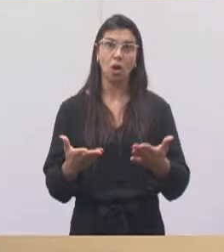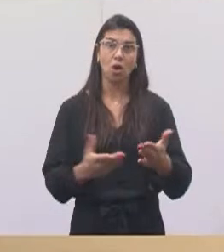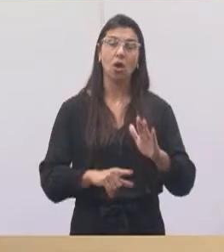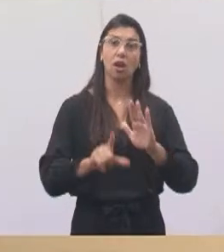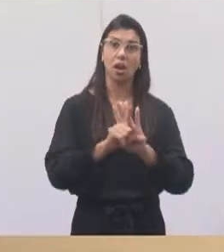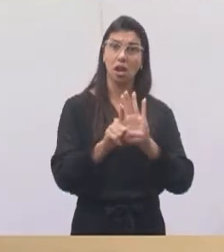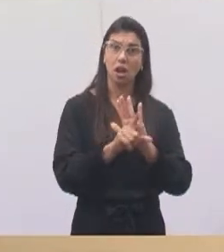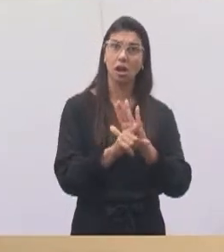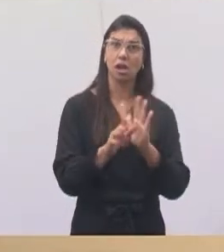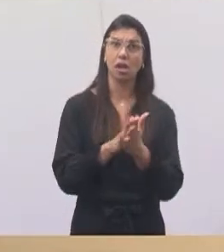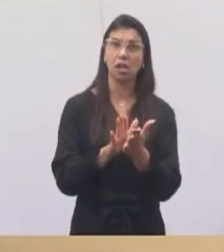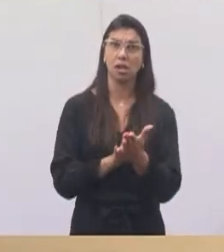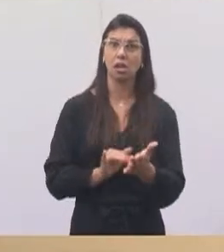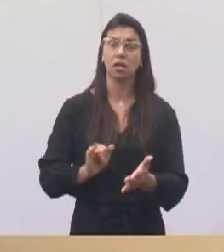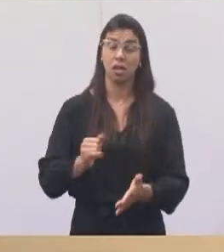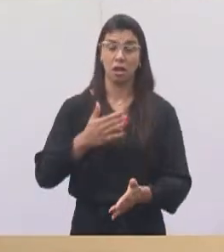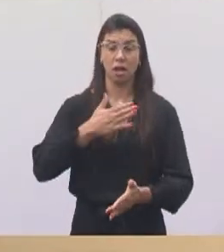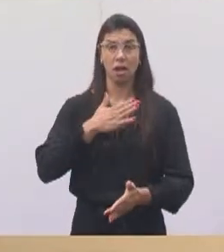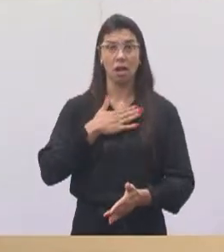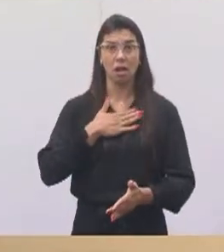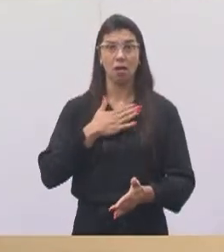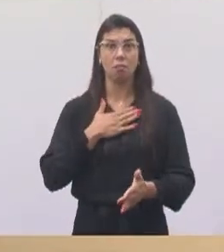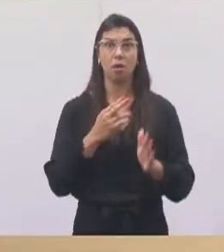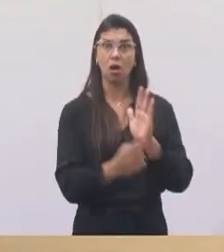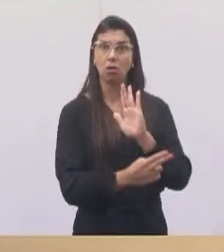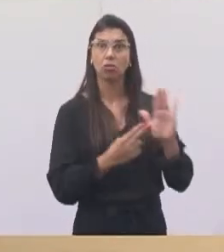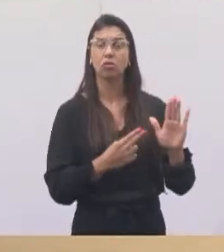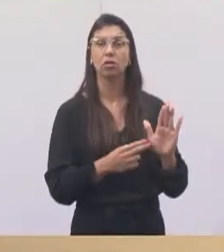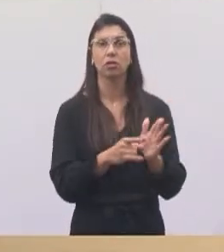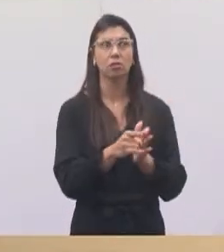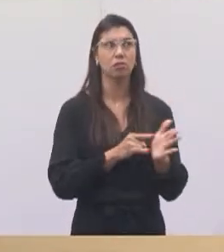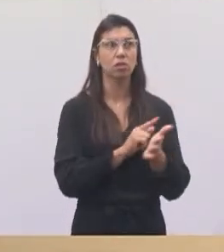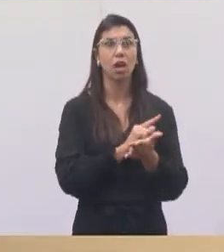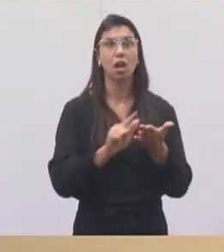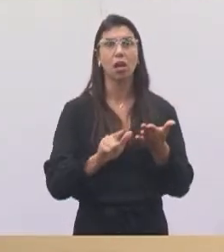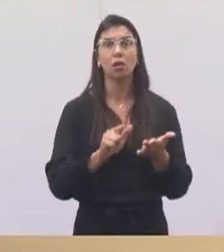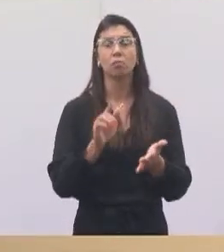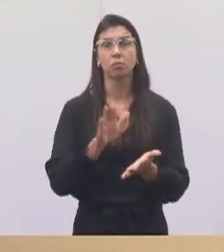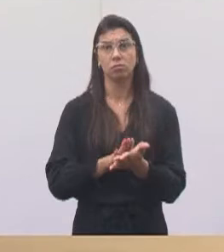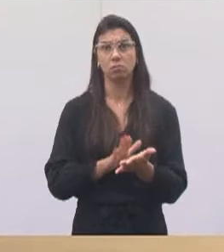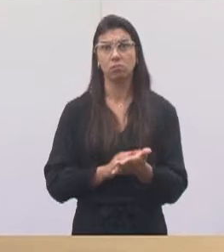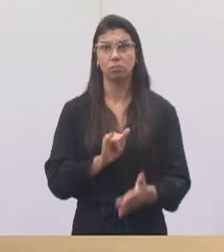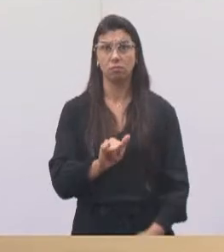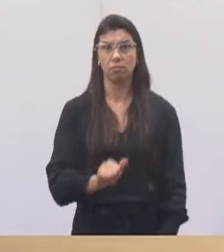no município, a lei de minha autoria, que é a lei da ficha limpa municipal.